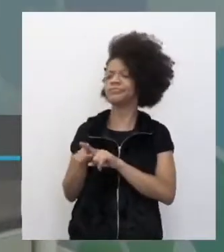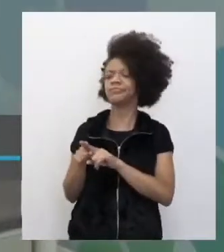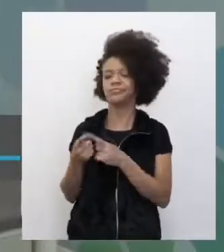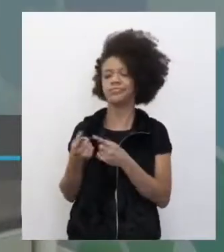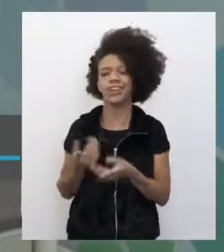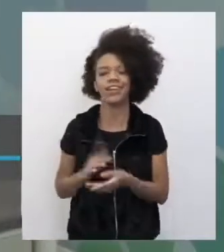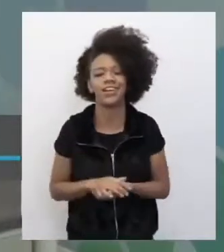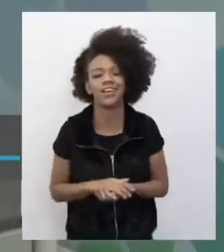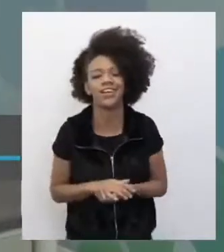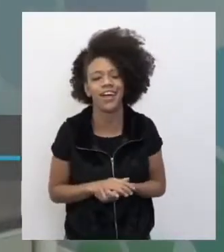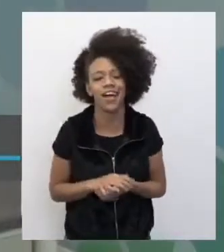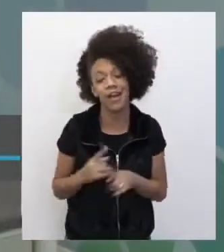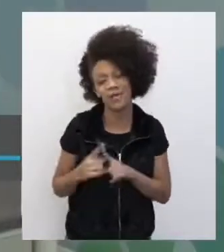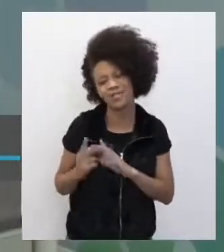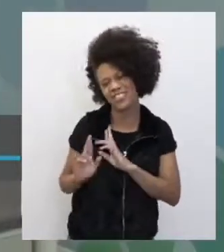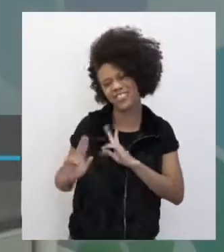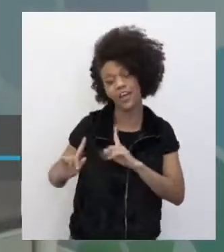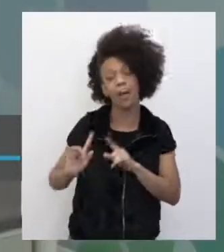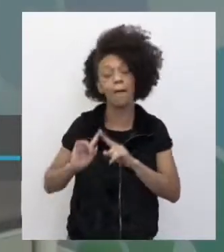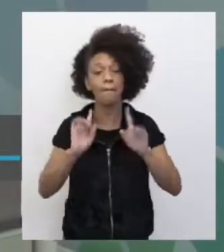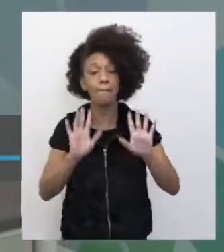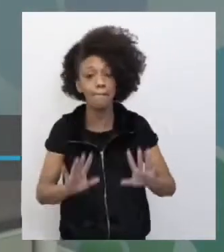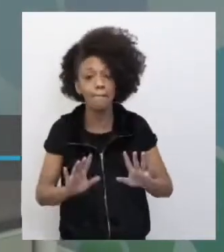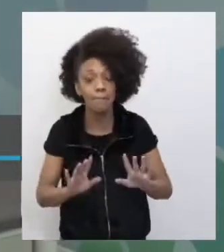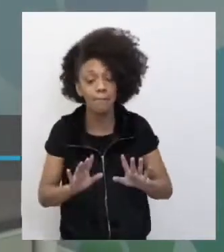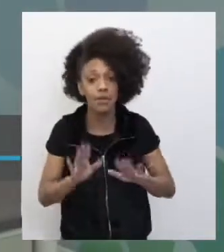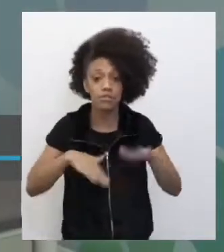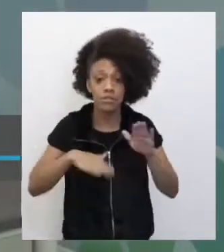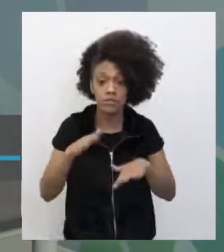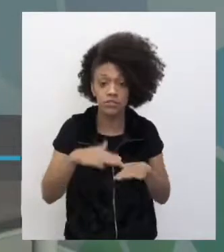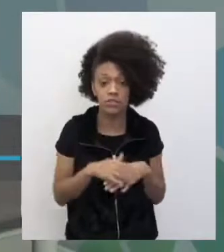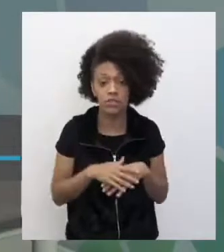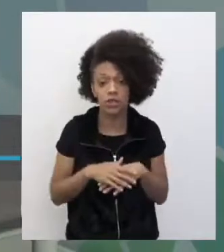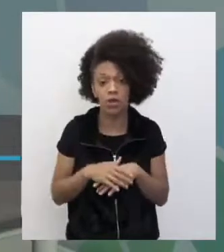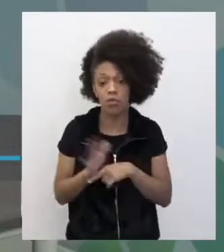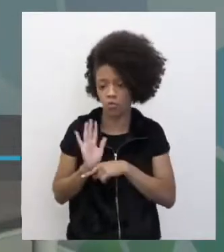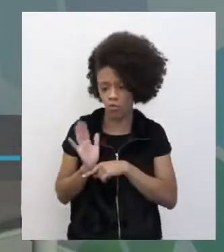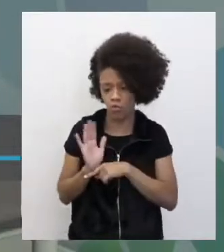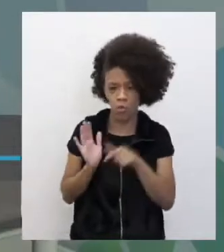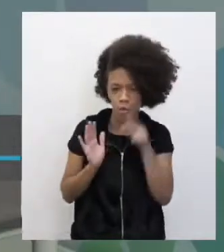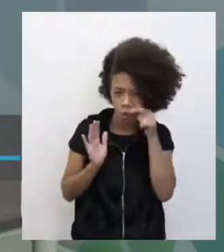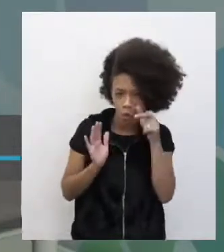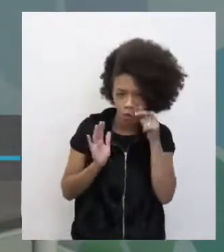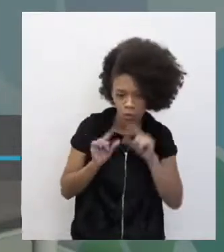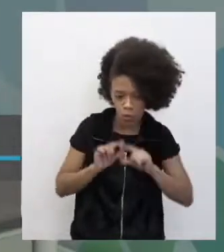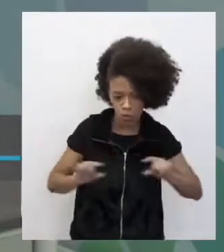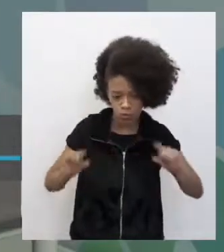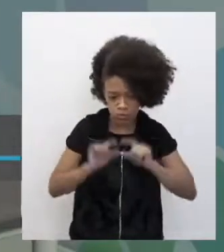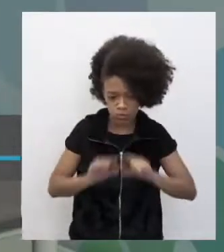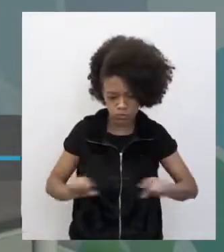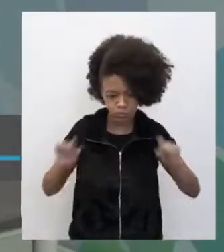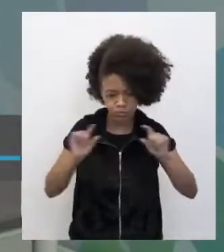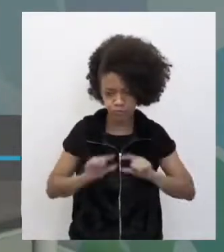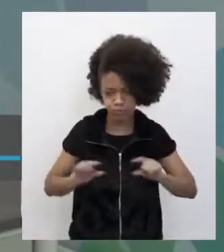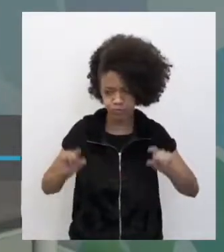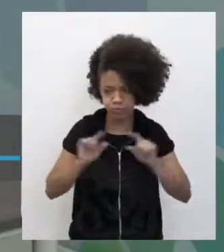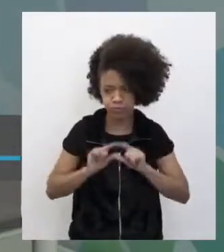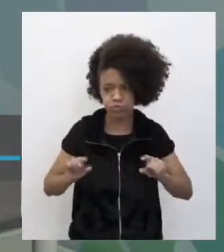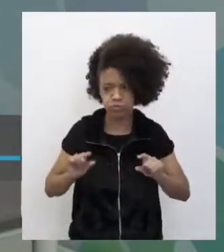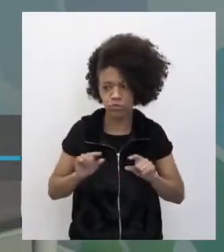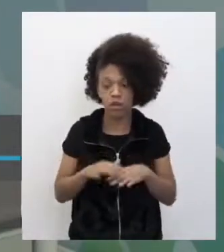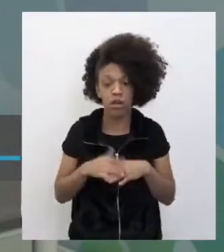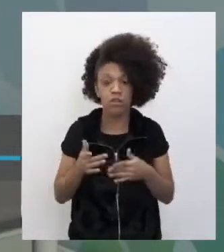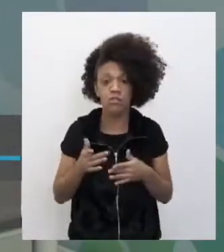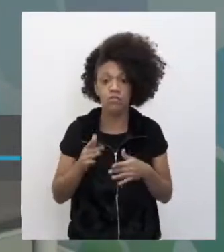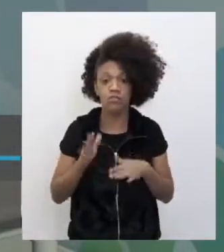de gerações diferentes. Mas a gente, às vezes, por exemplo, você assiste um filme legendado, são páginas de roteiro. É verdade. Você pega uma